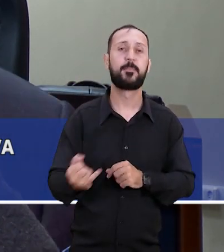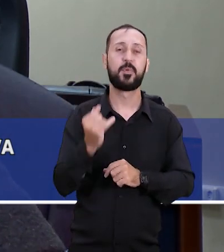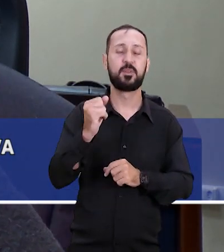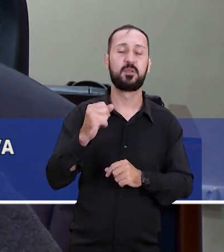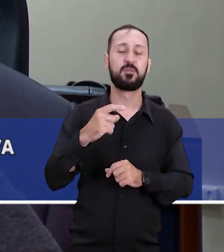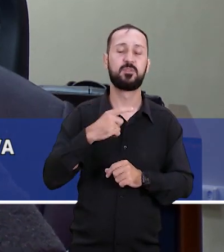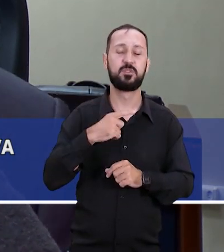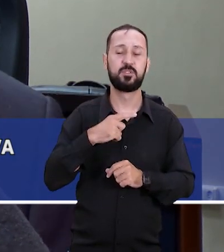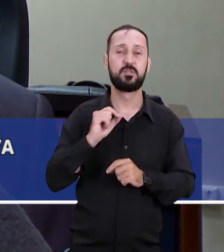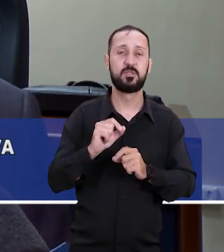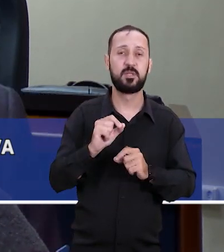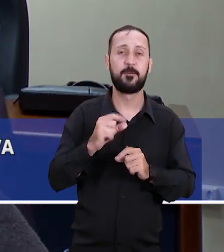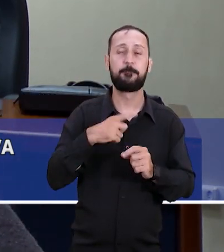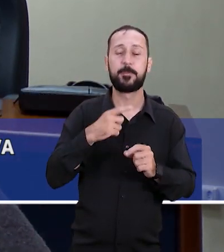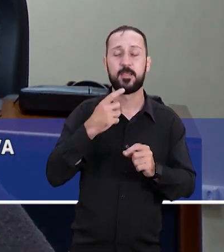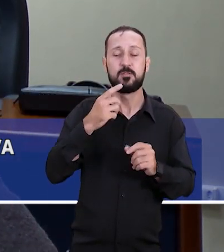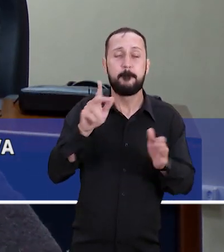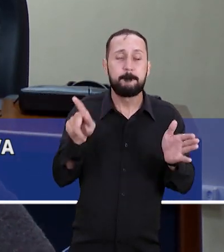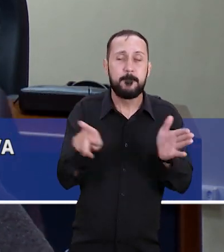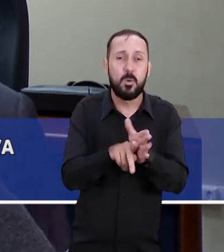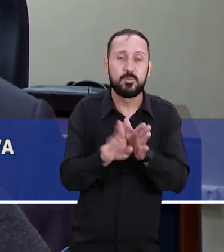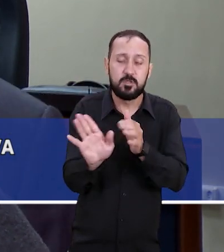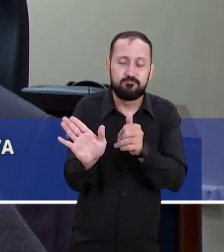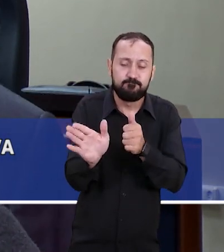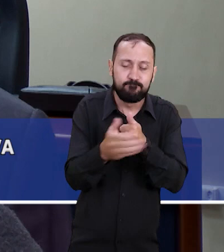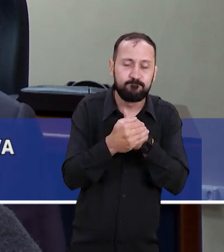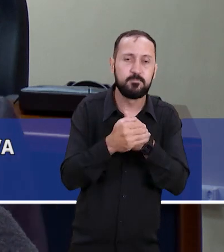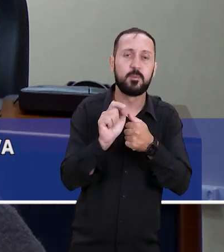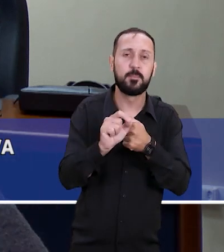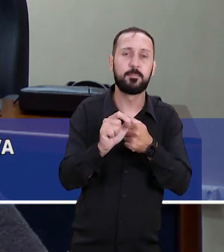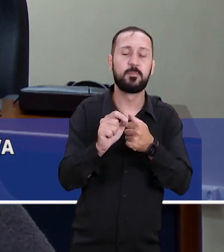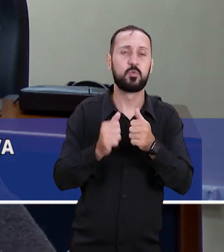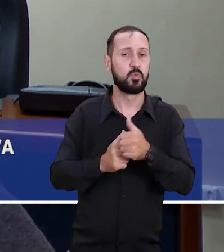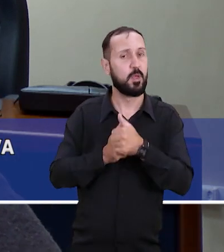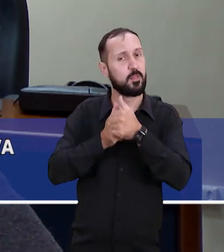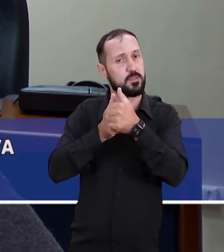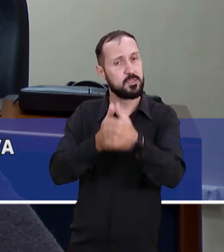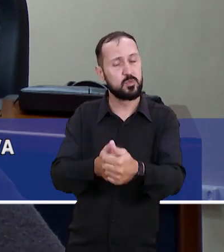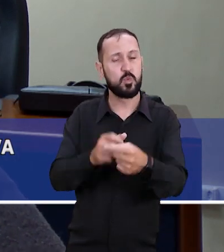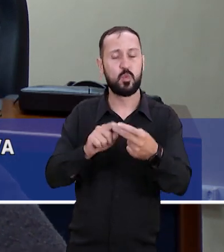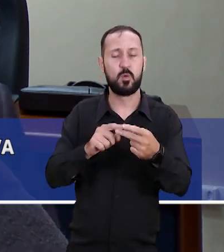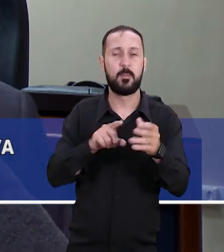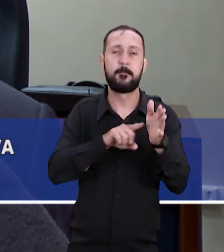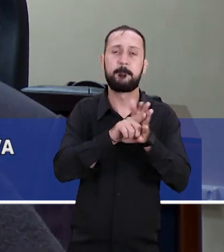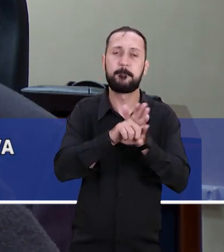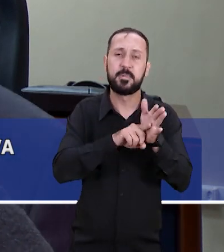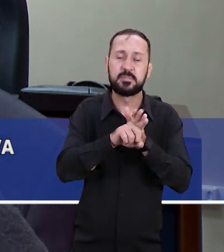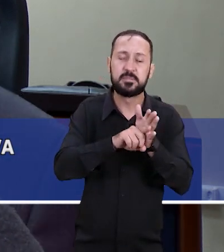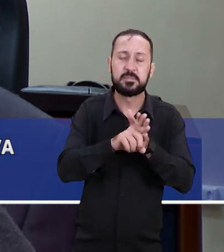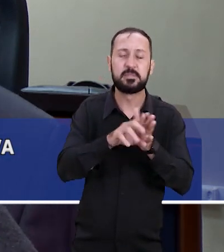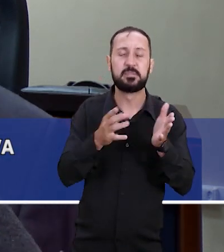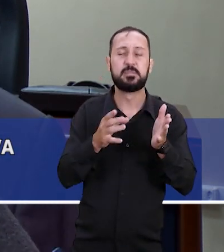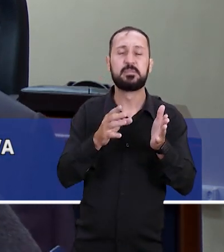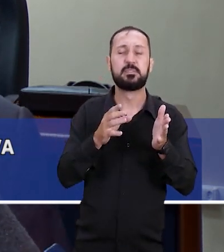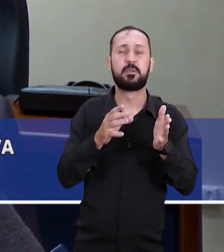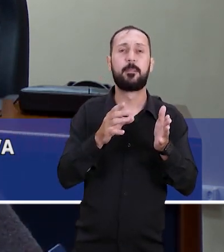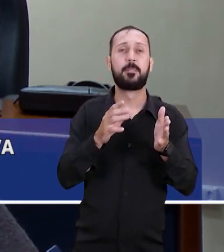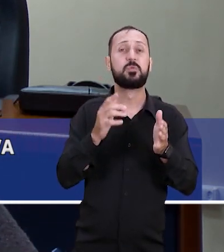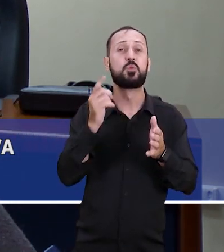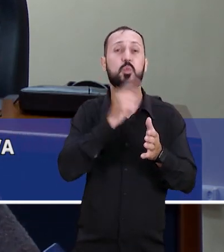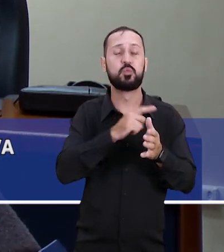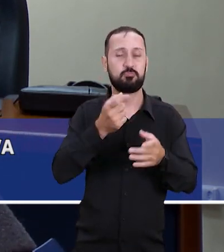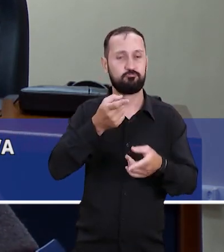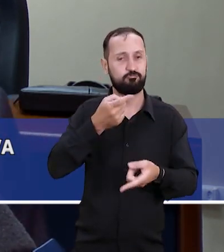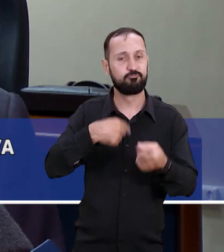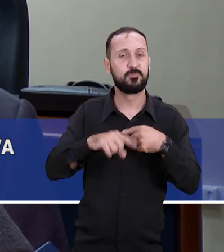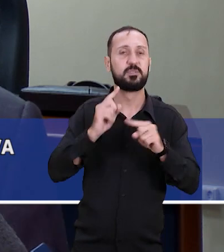a importância de preservar e de estabelecer o caráter reservado dos trabalhos dos assessores, peritos e demais